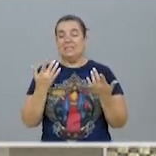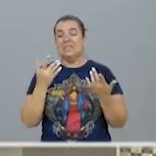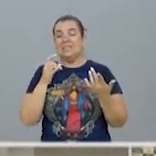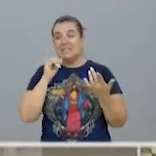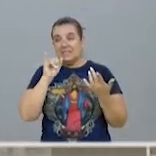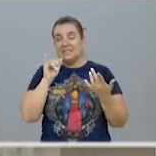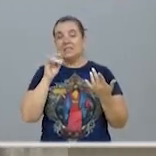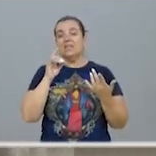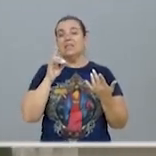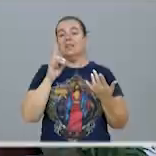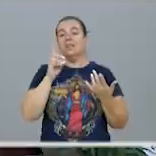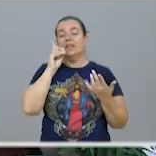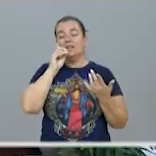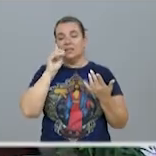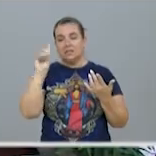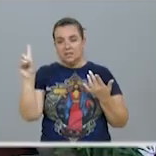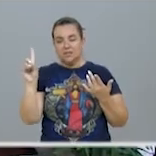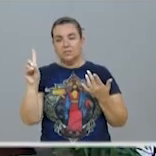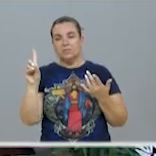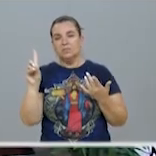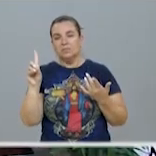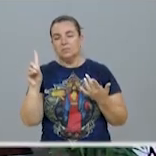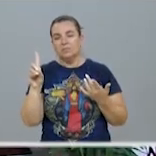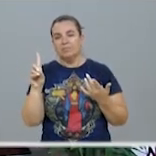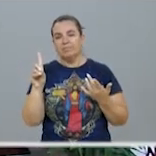Opa, vamos distinguir as coisas.